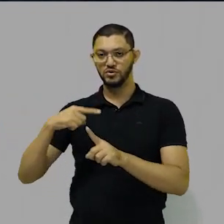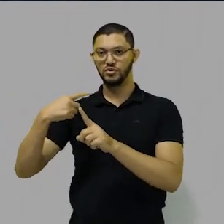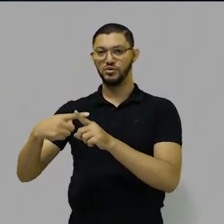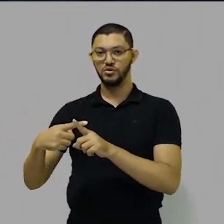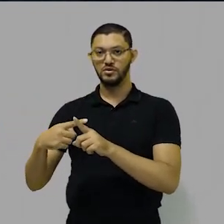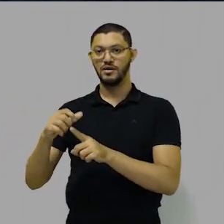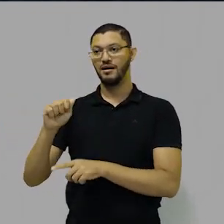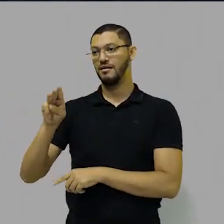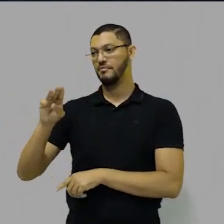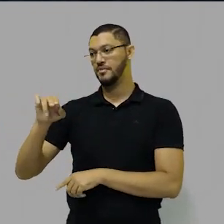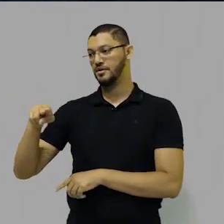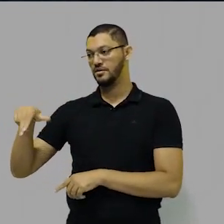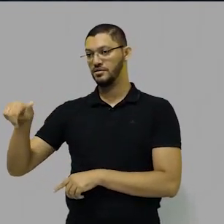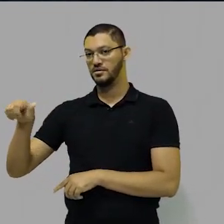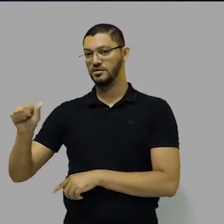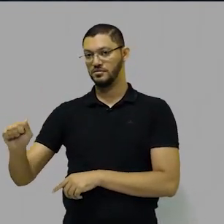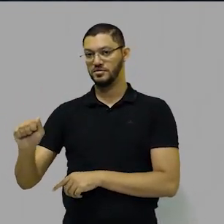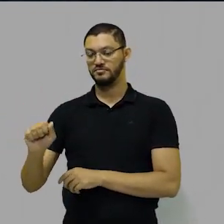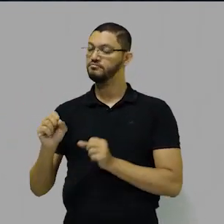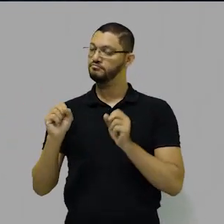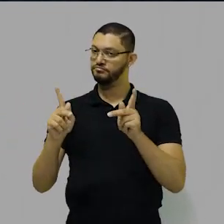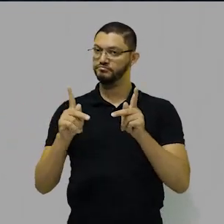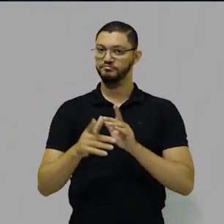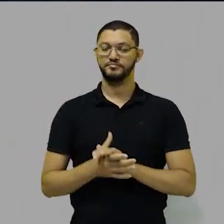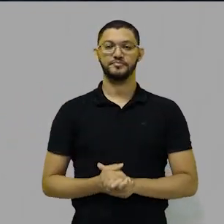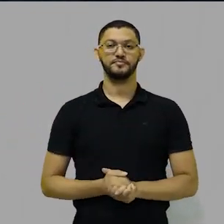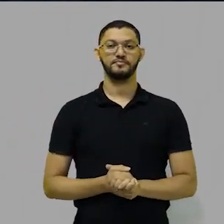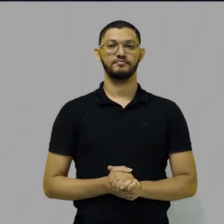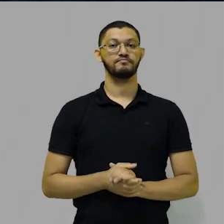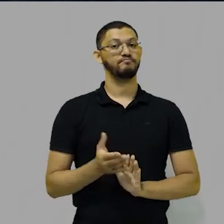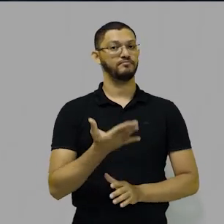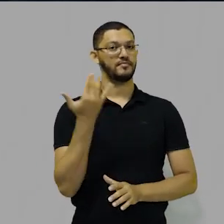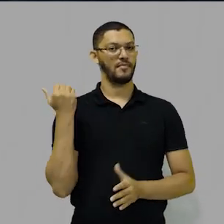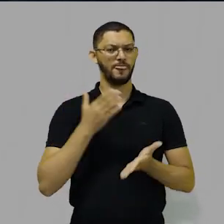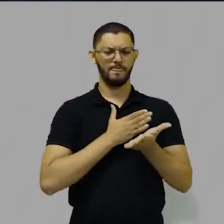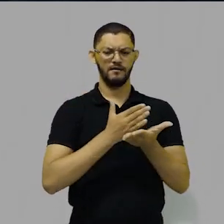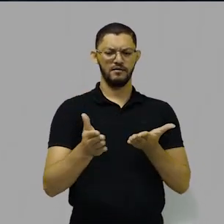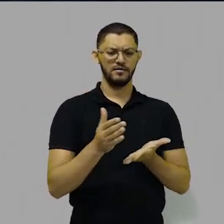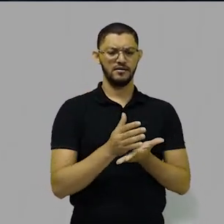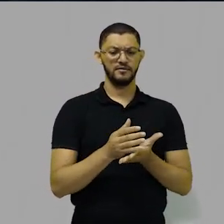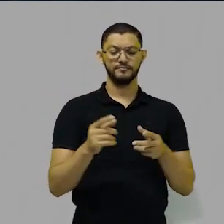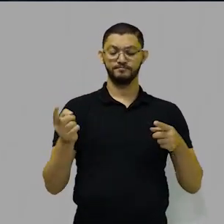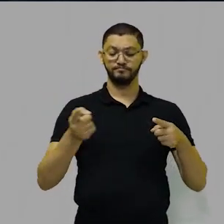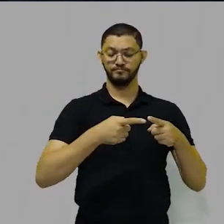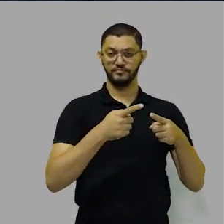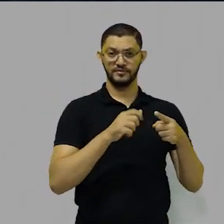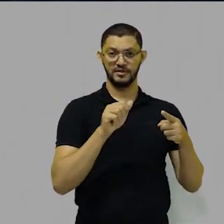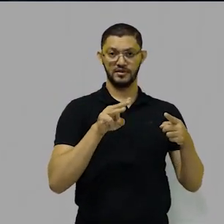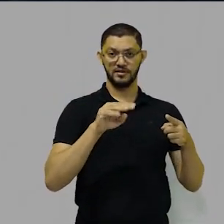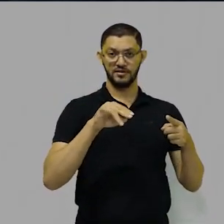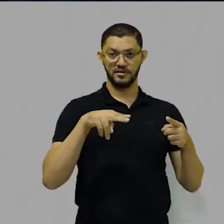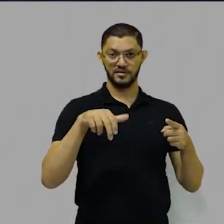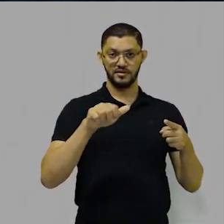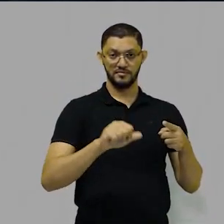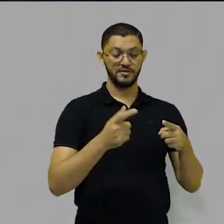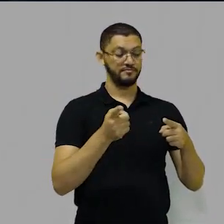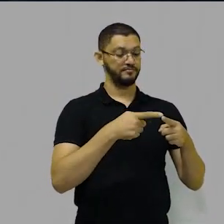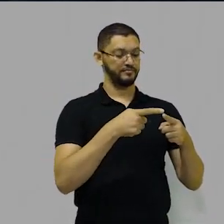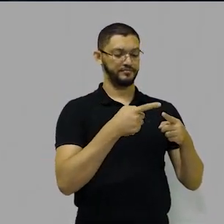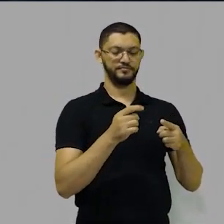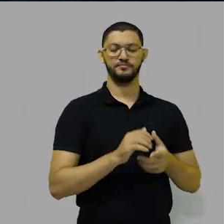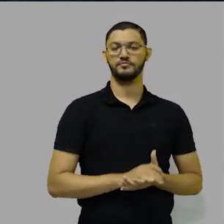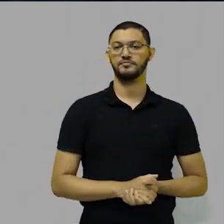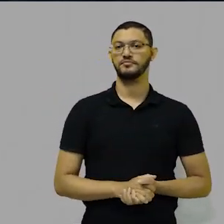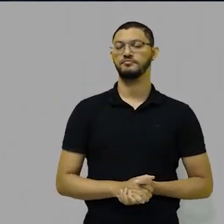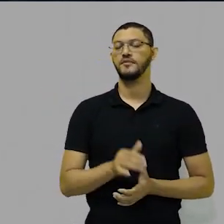a terminação amina. Tudo bem? Então, olha só, vamos começar pela amina primária. Então, a amina primária,